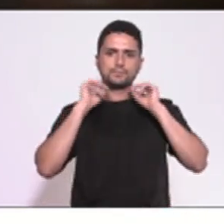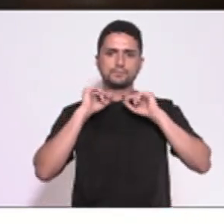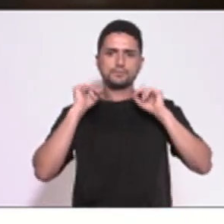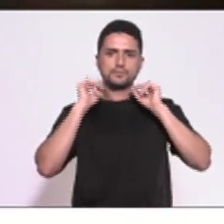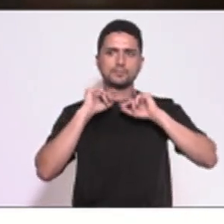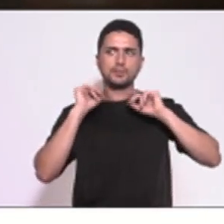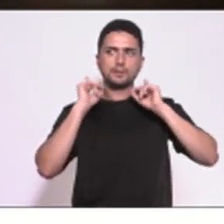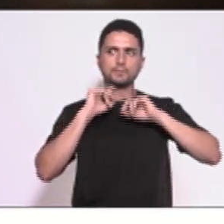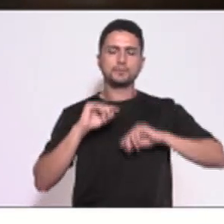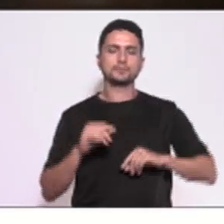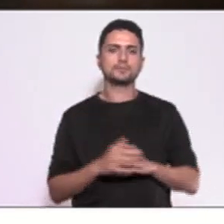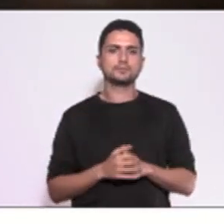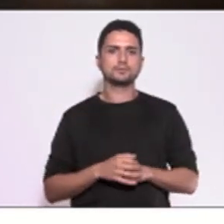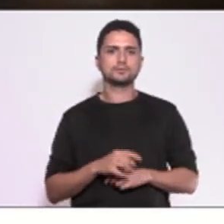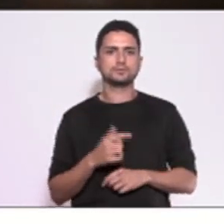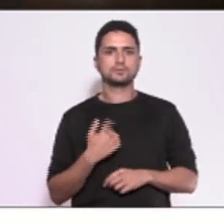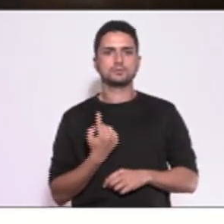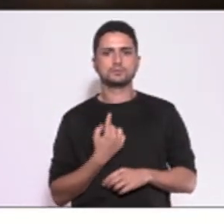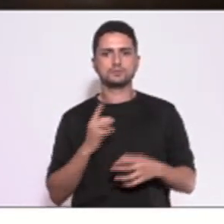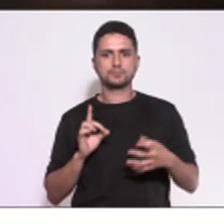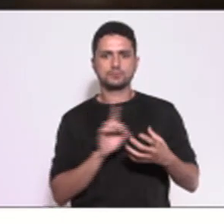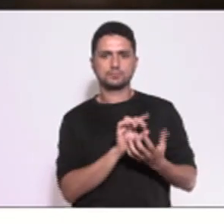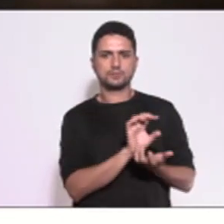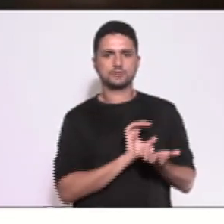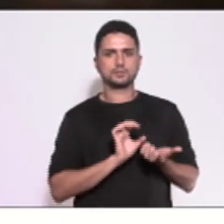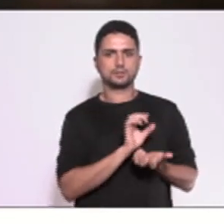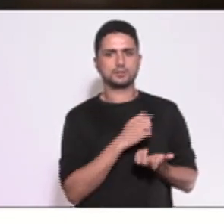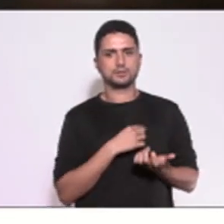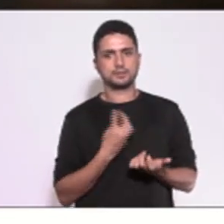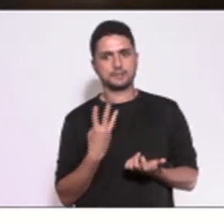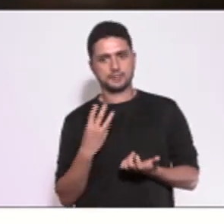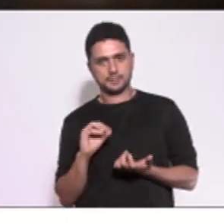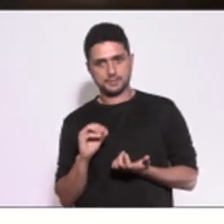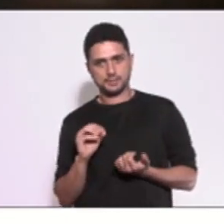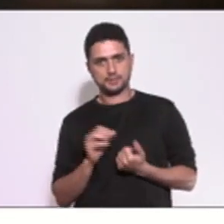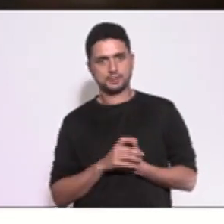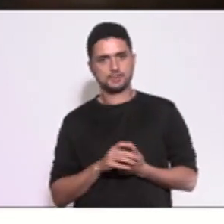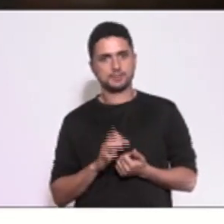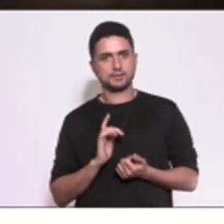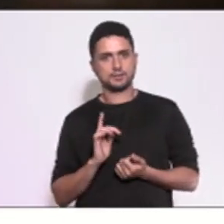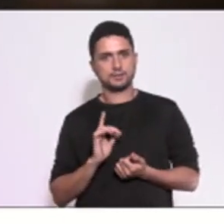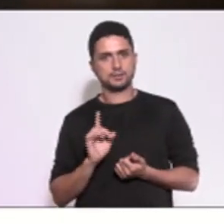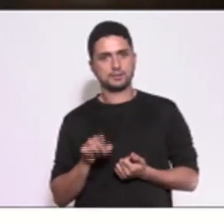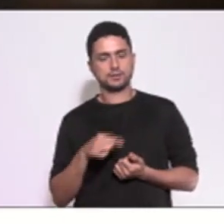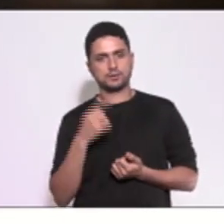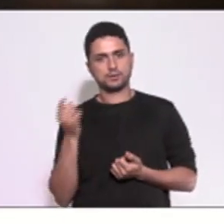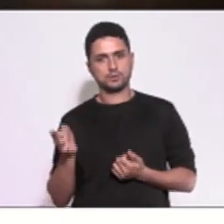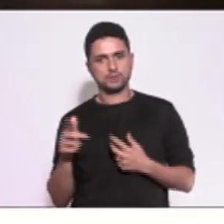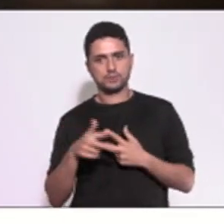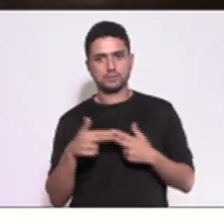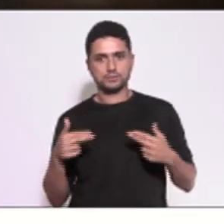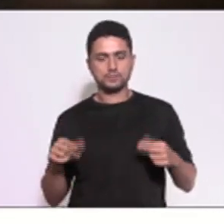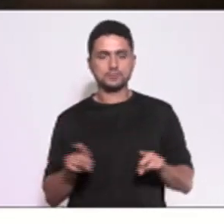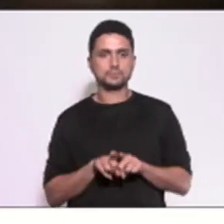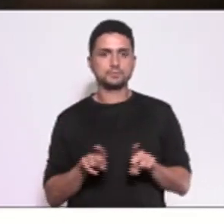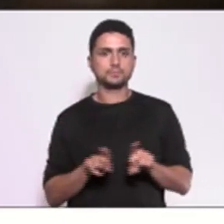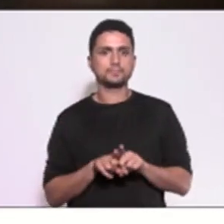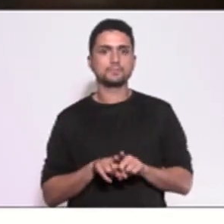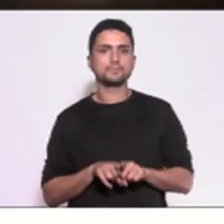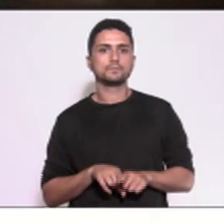apenas 30, e dentro desses 30, eu trago uma outra glória, uma outra honra de